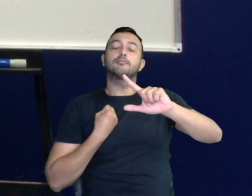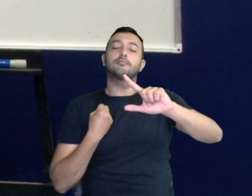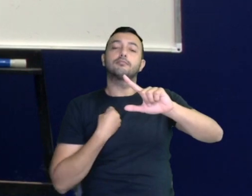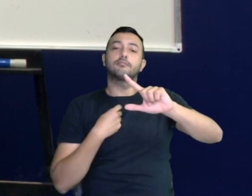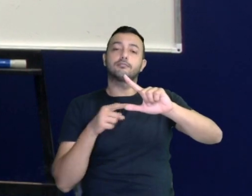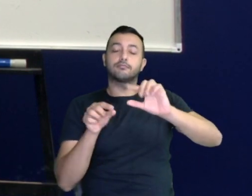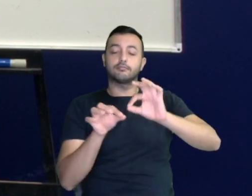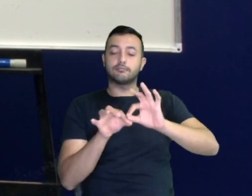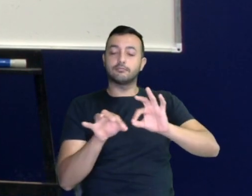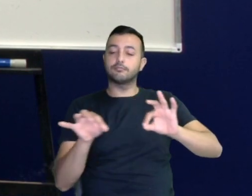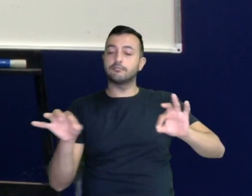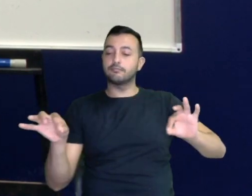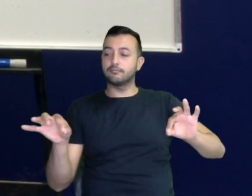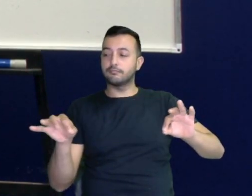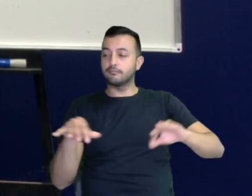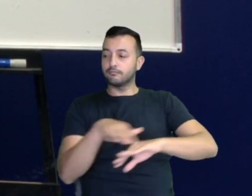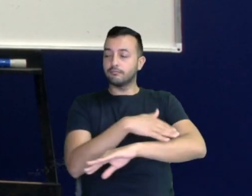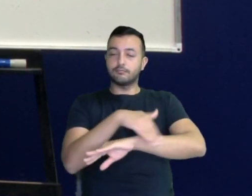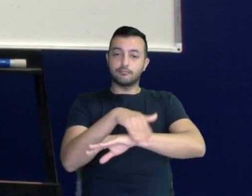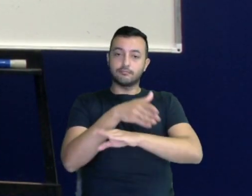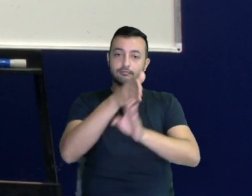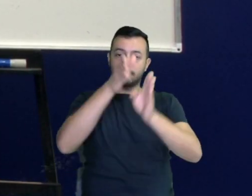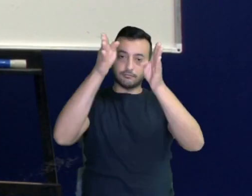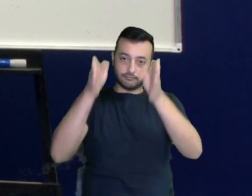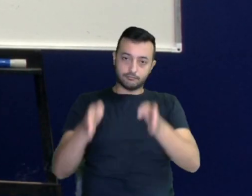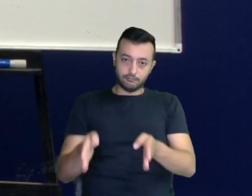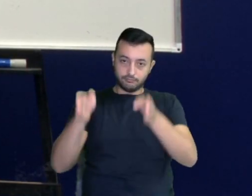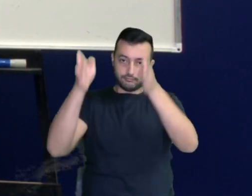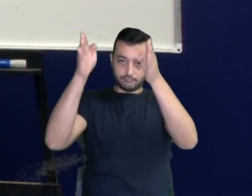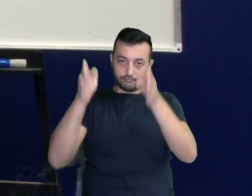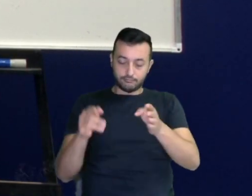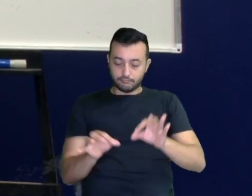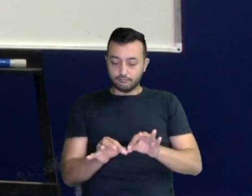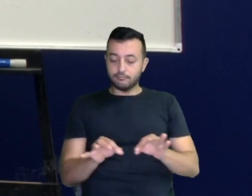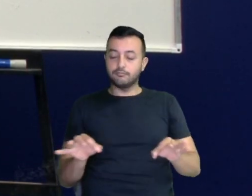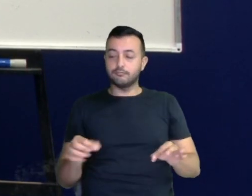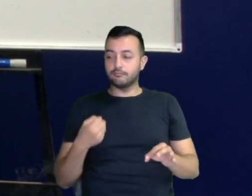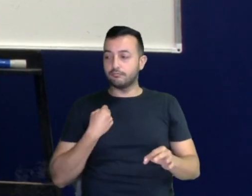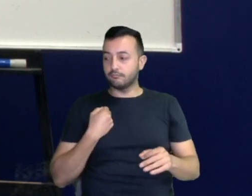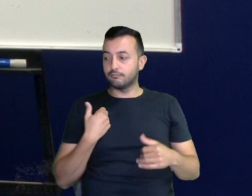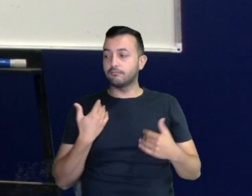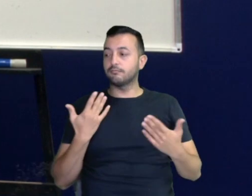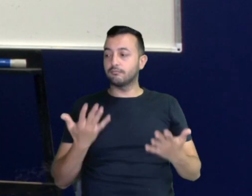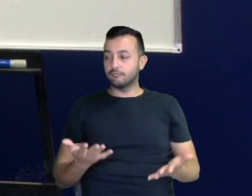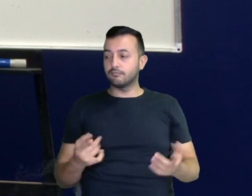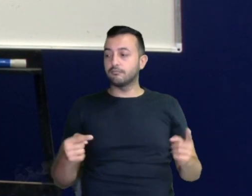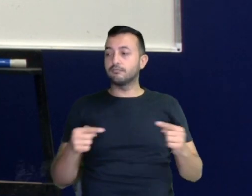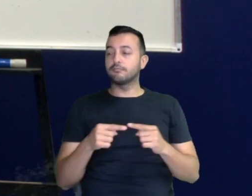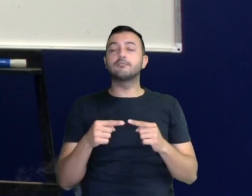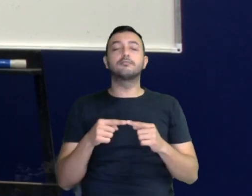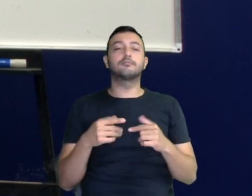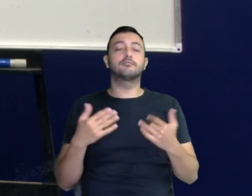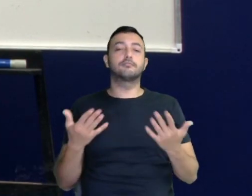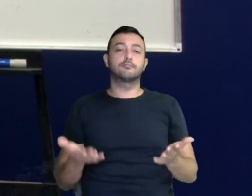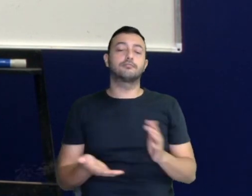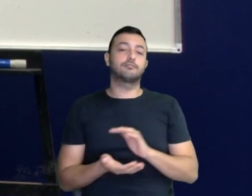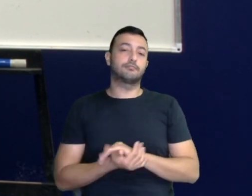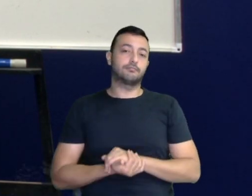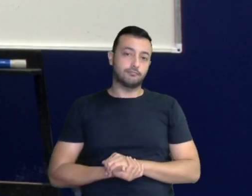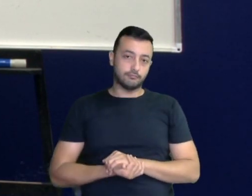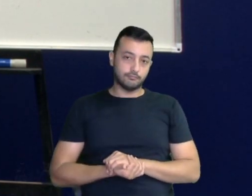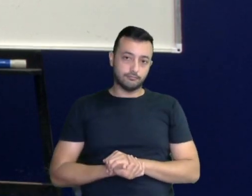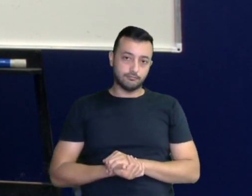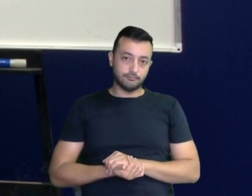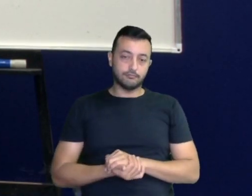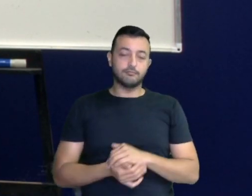distância entre essas duas ruas aqui, né? E aí onde é que entra o Teorema de Tales nesta